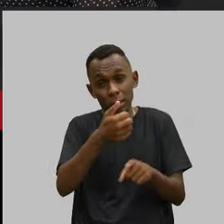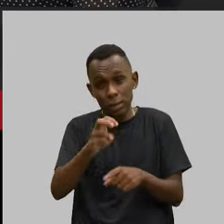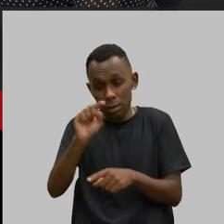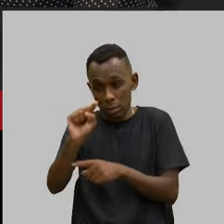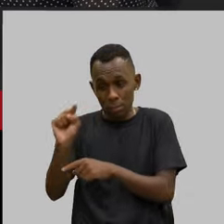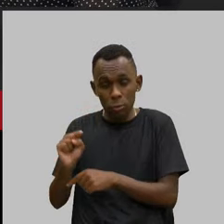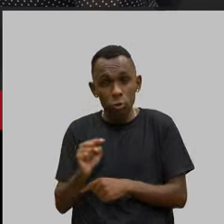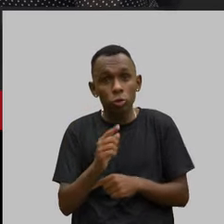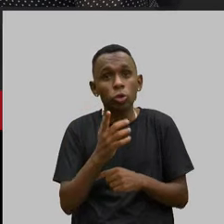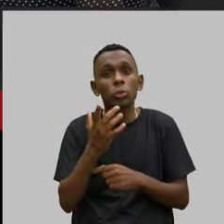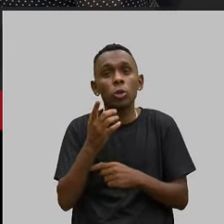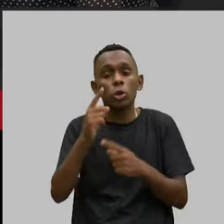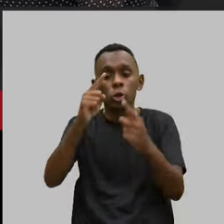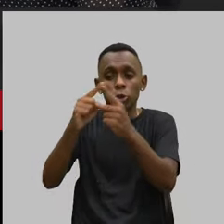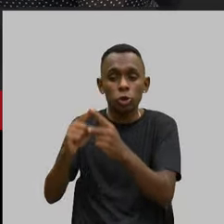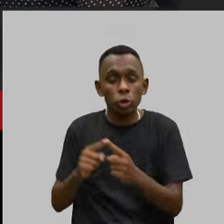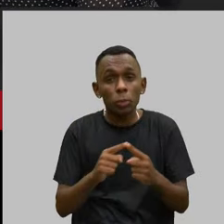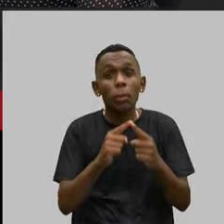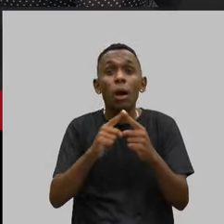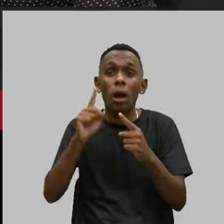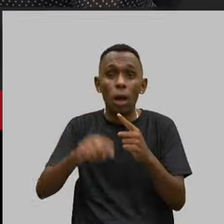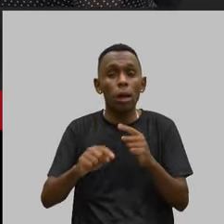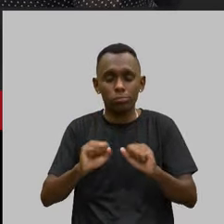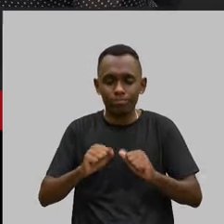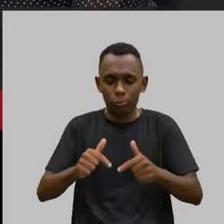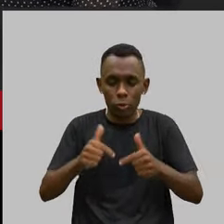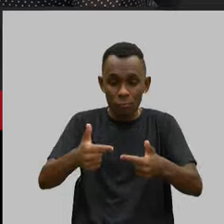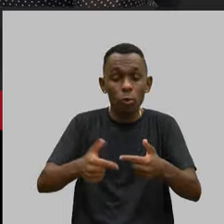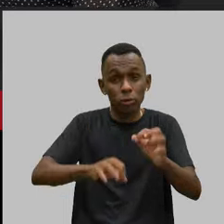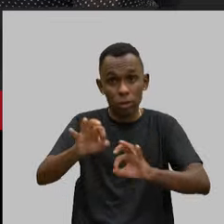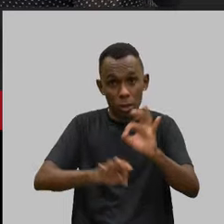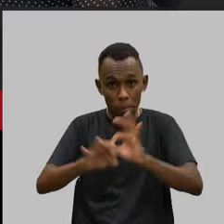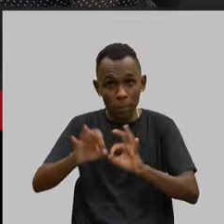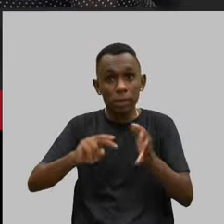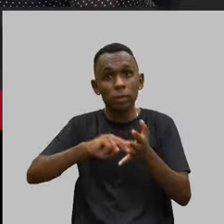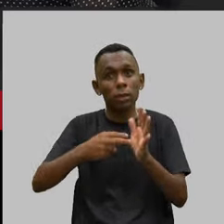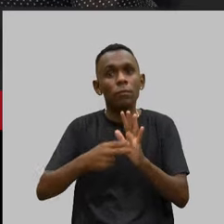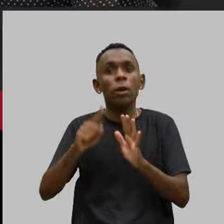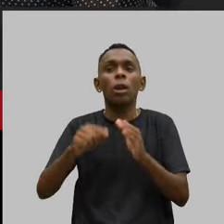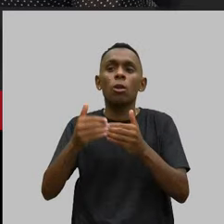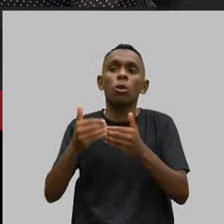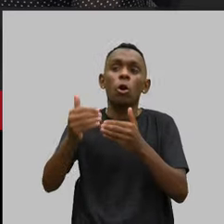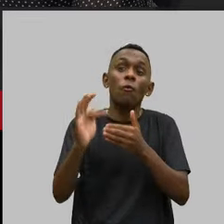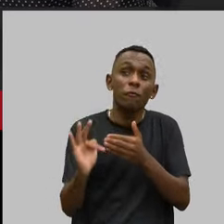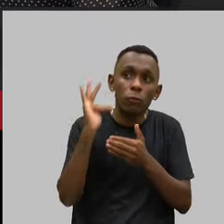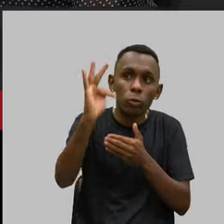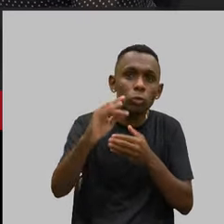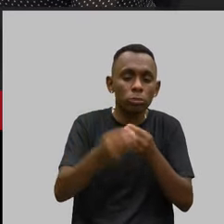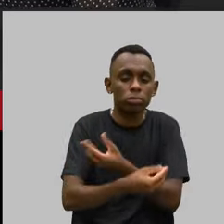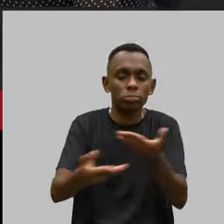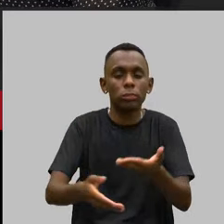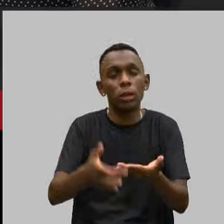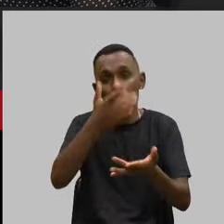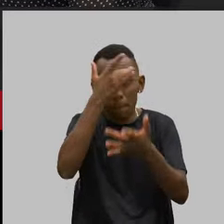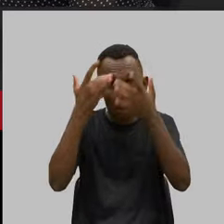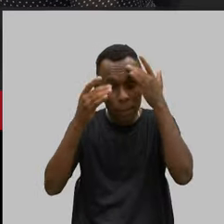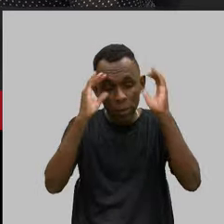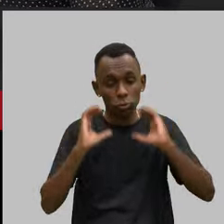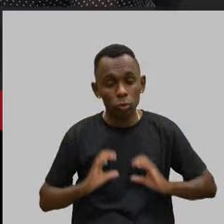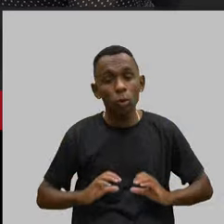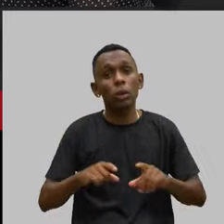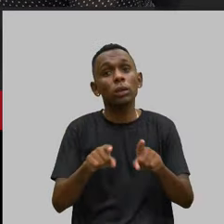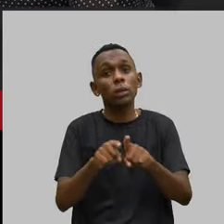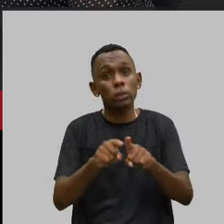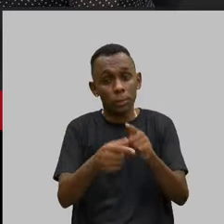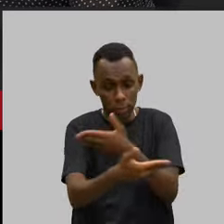eh é importante dizer que o esforço desse planejamento é o que nos dá garantia de lá na ponta poder entregar pro cidadão e pro servidor público